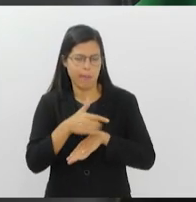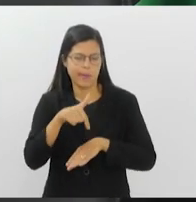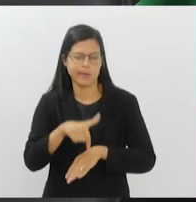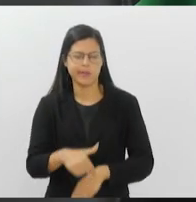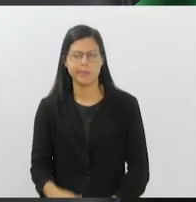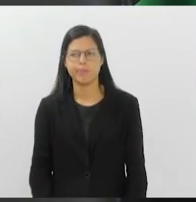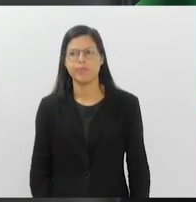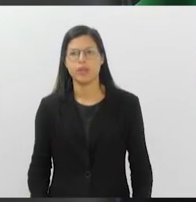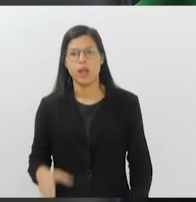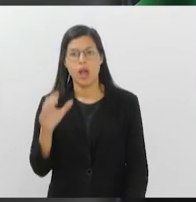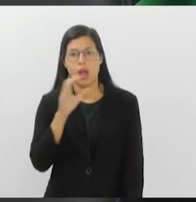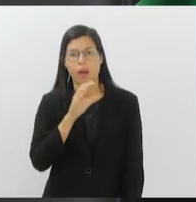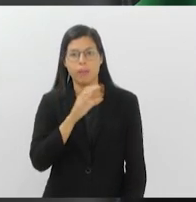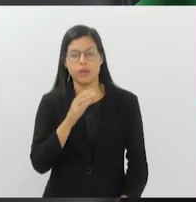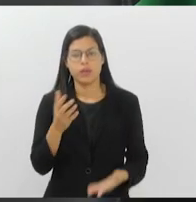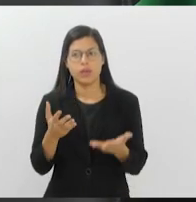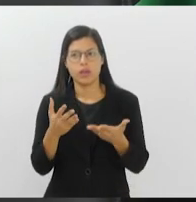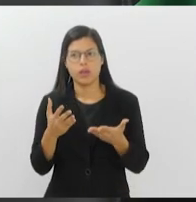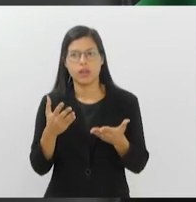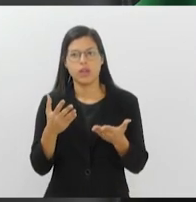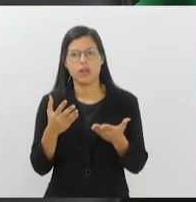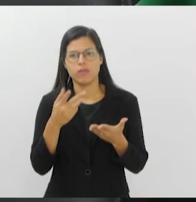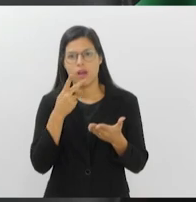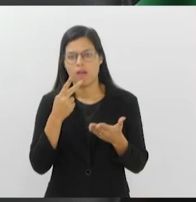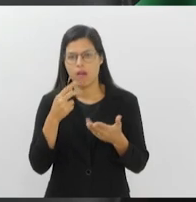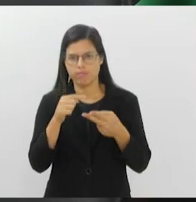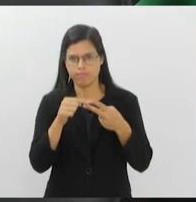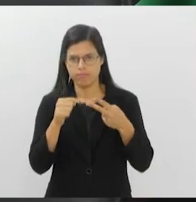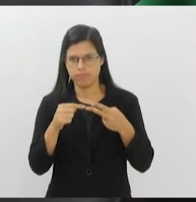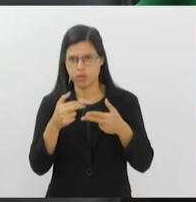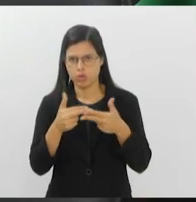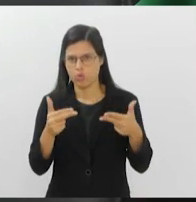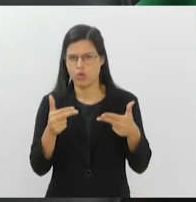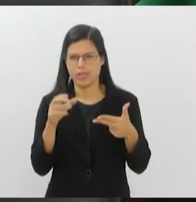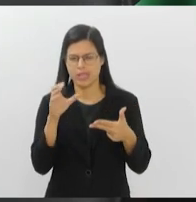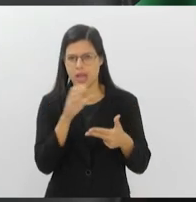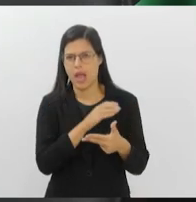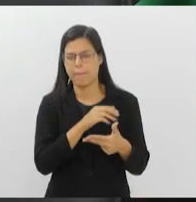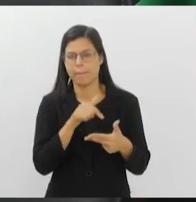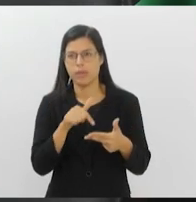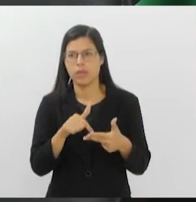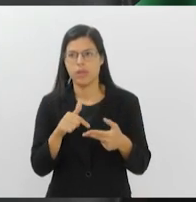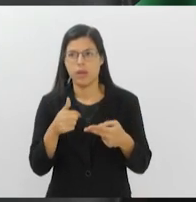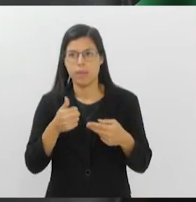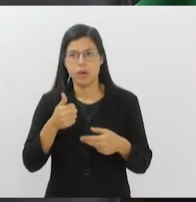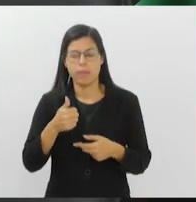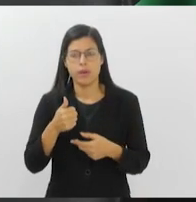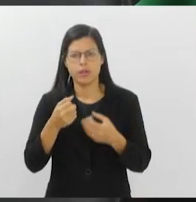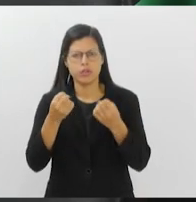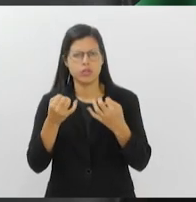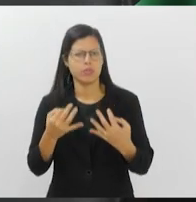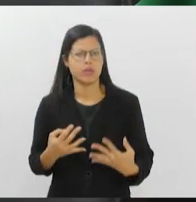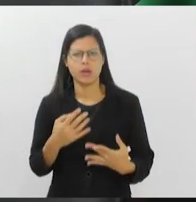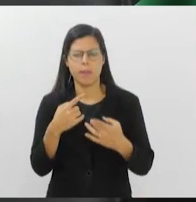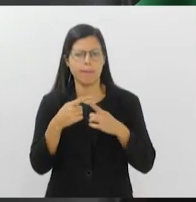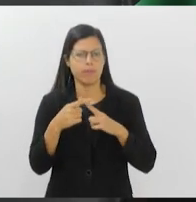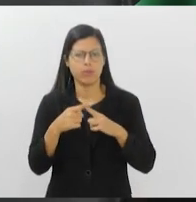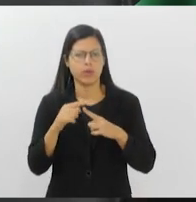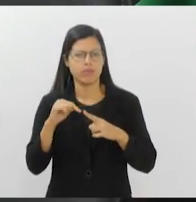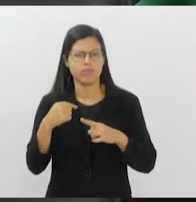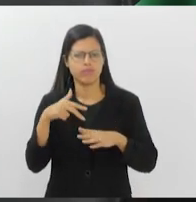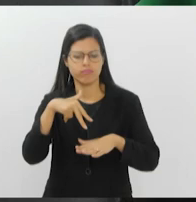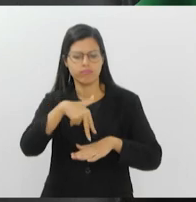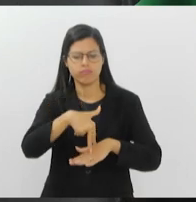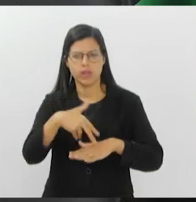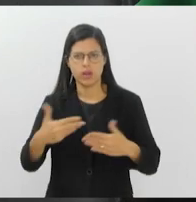rapidamente, eu queria fazer duas brevíssimas considerações. A primeira, para dizer por que estamos aqui. Estamos aqui,